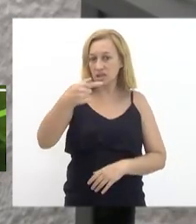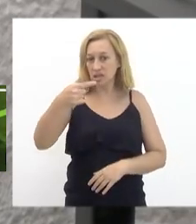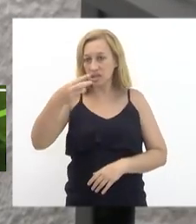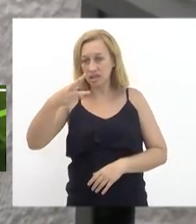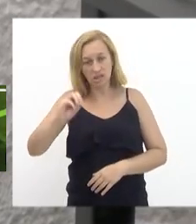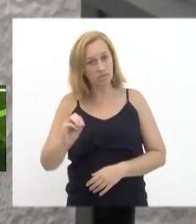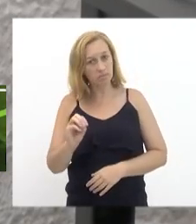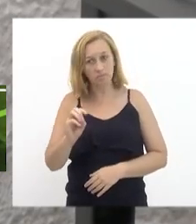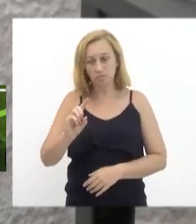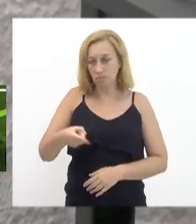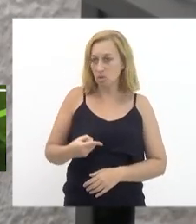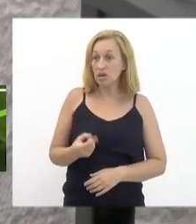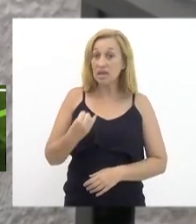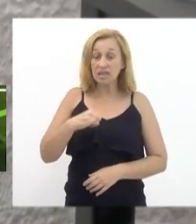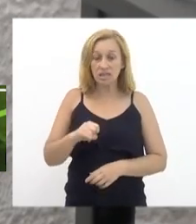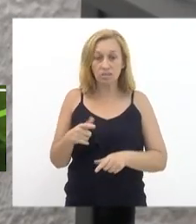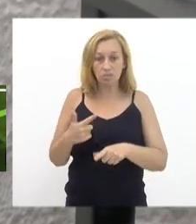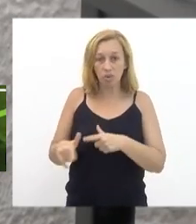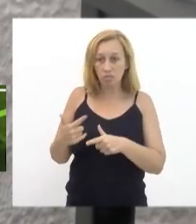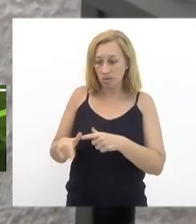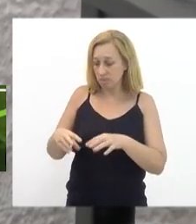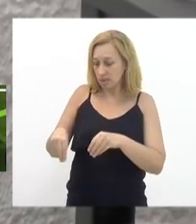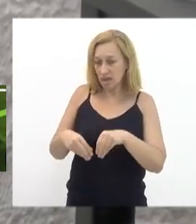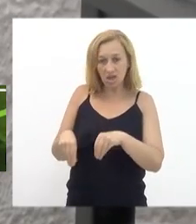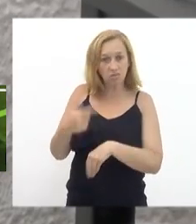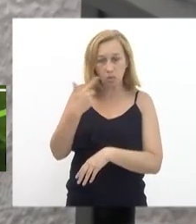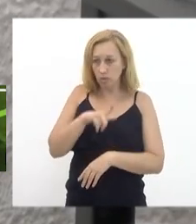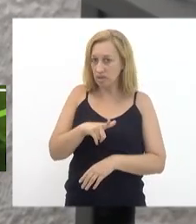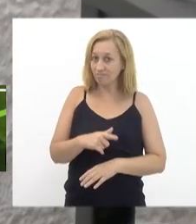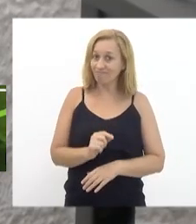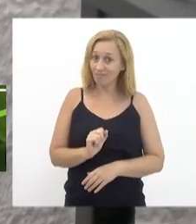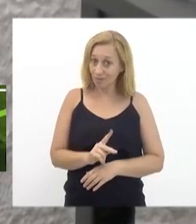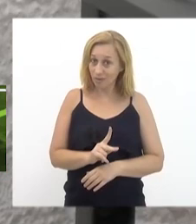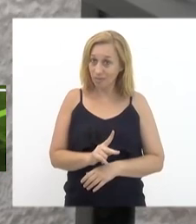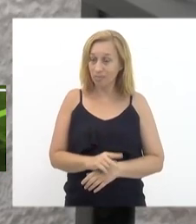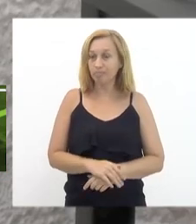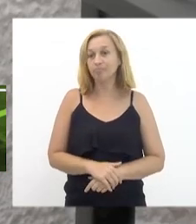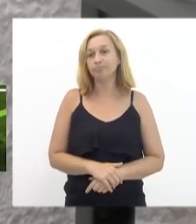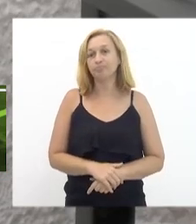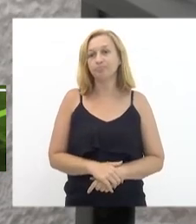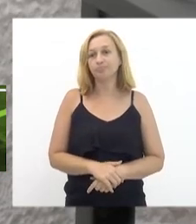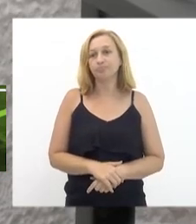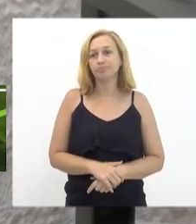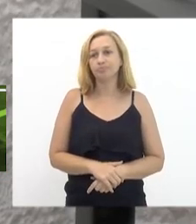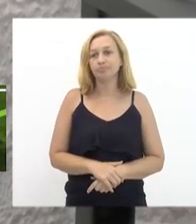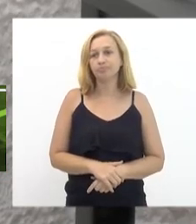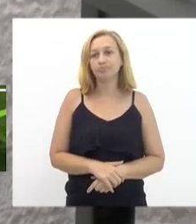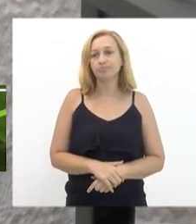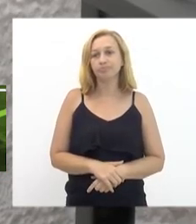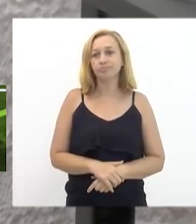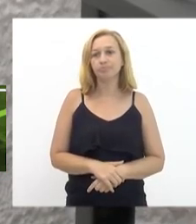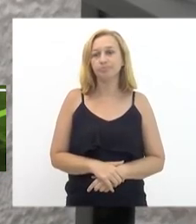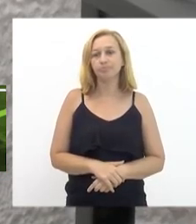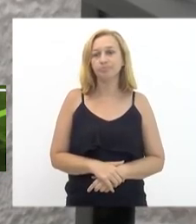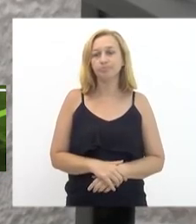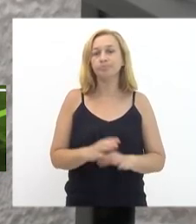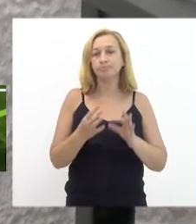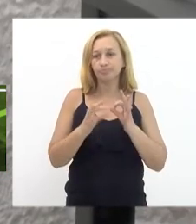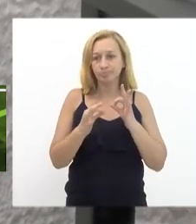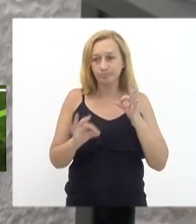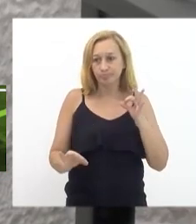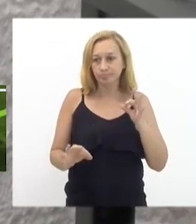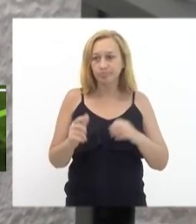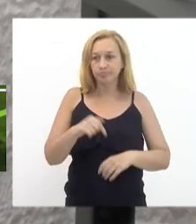terreno aí é que você não consegue mesmo Ah tá certo então é por isso que a gente o seu longo a nós nos